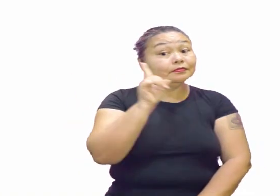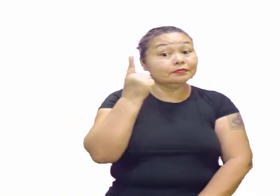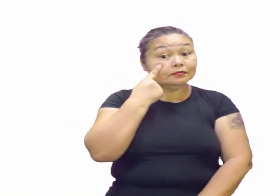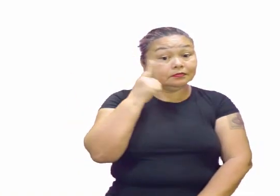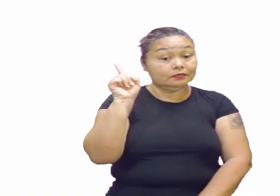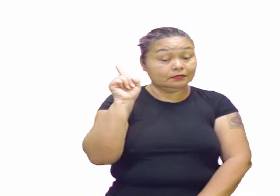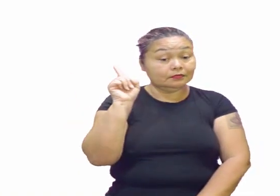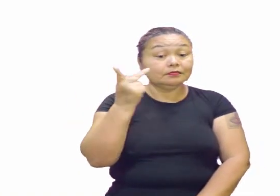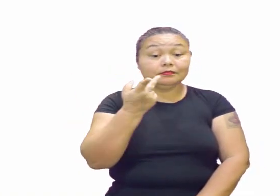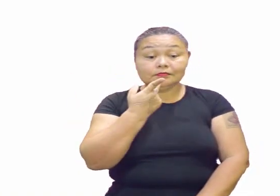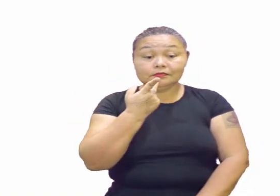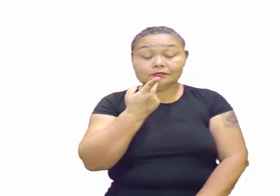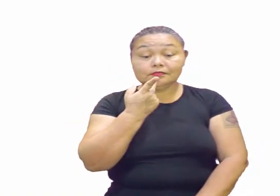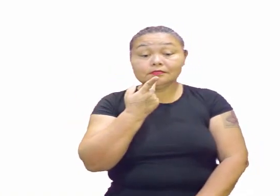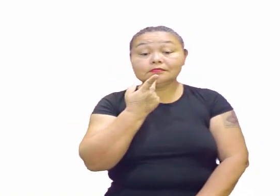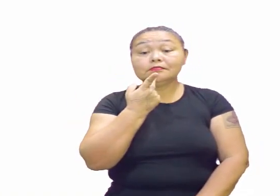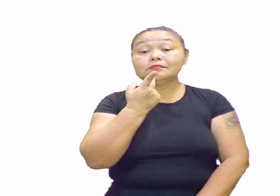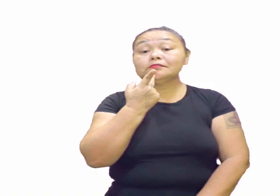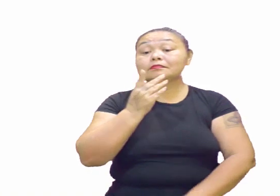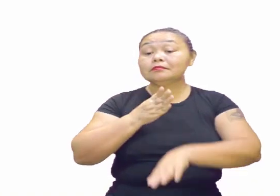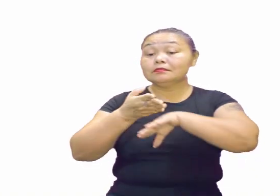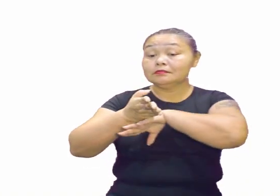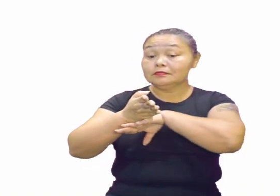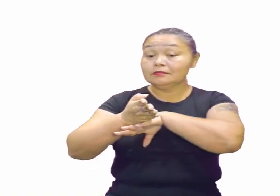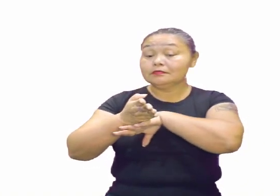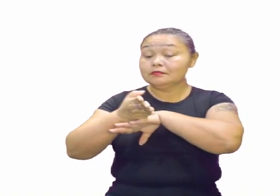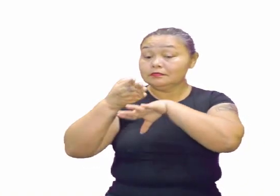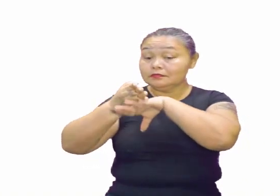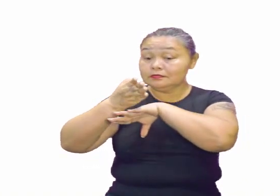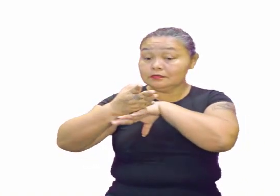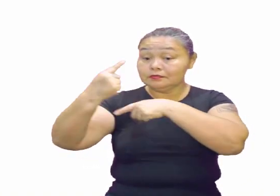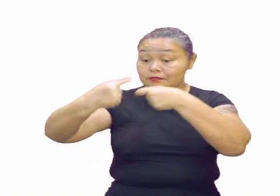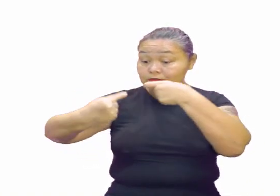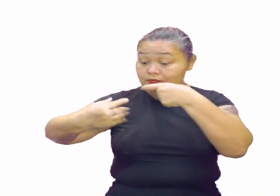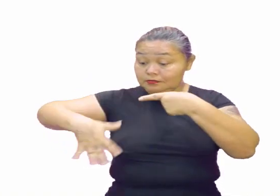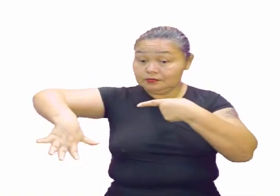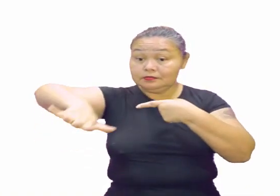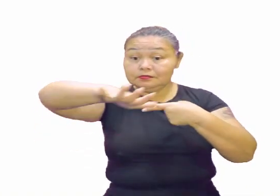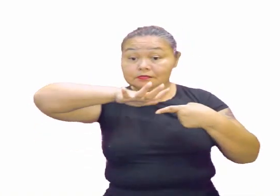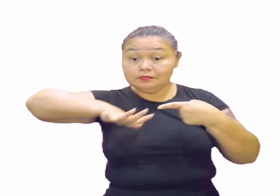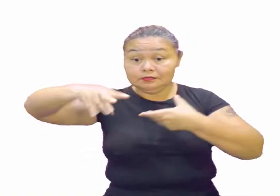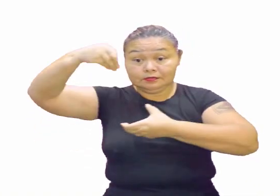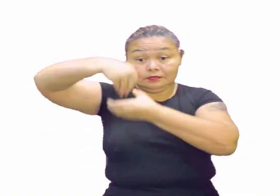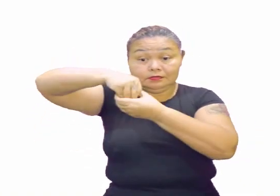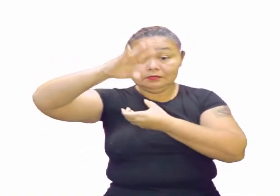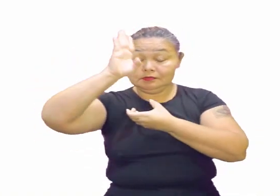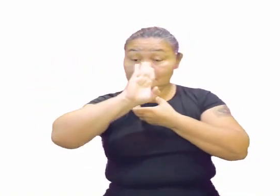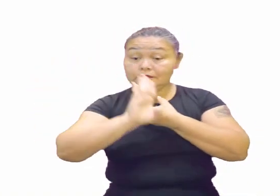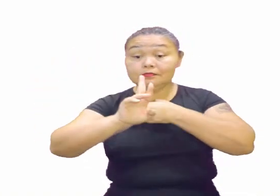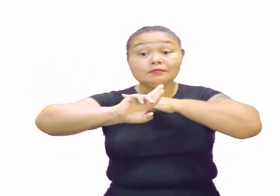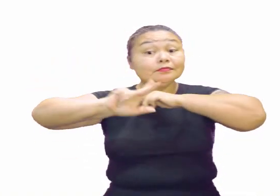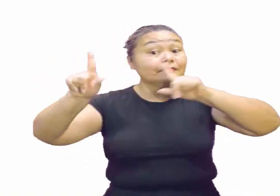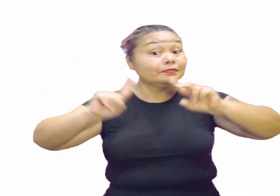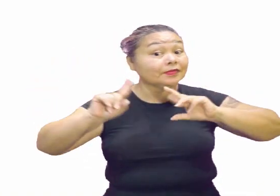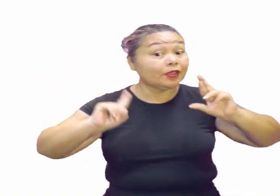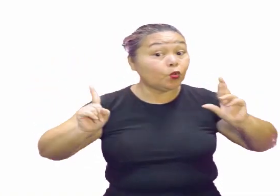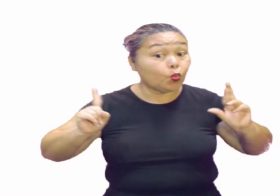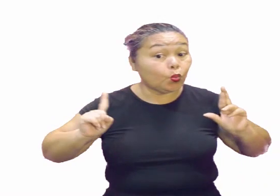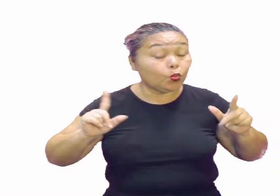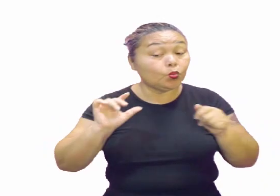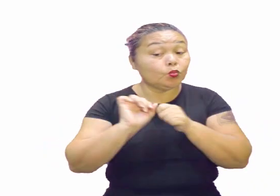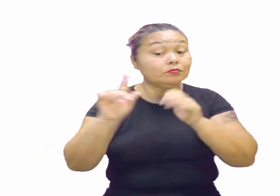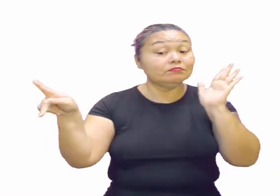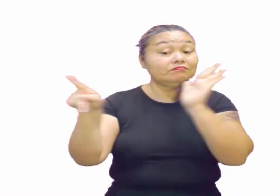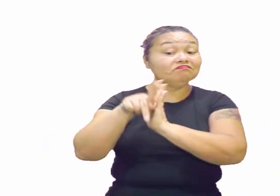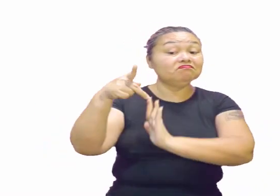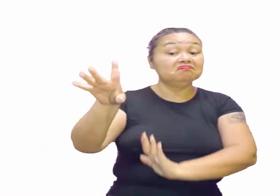Veja o que eu acabei de falar. A participação na política interna do Brasil não era um dever